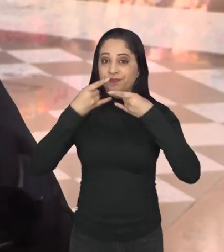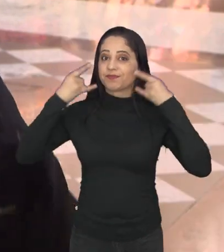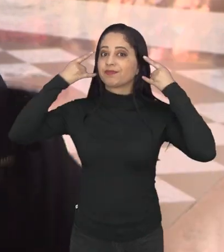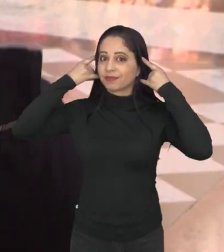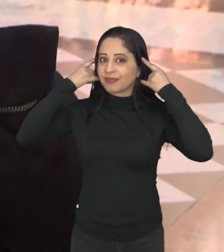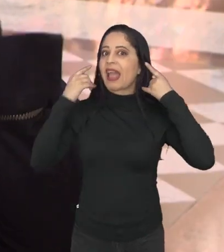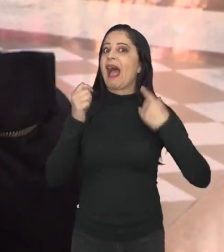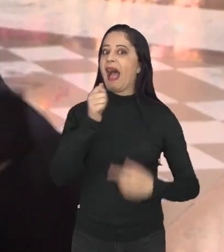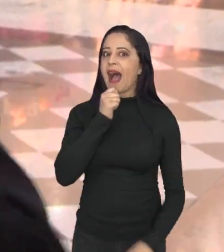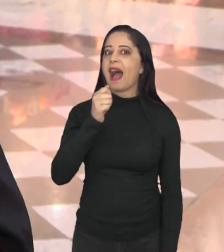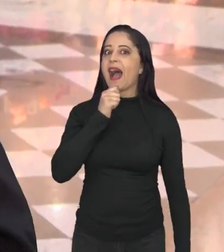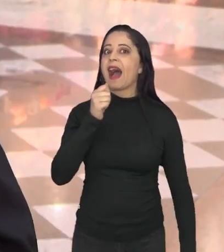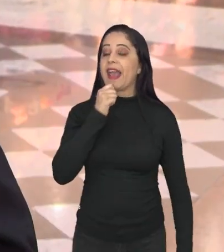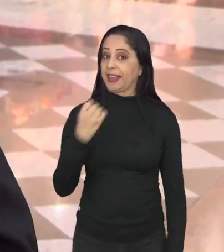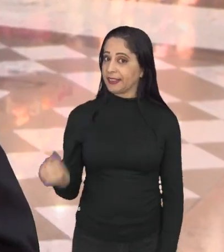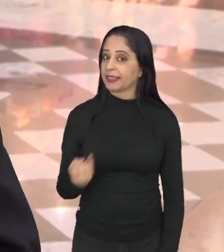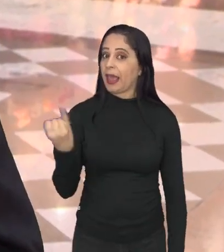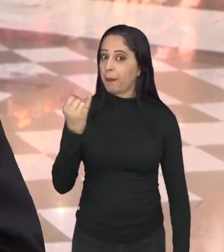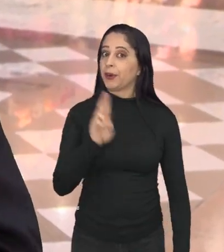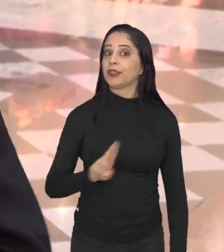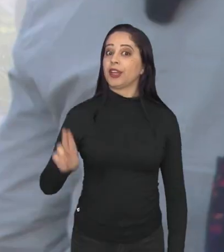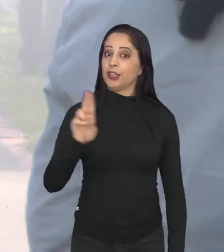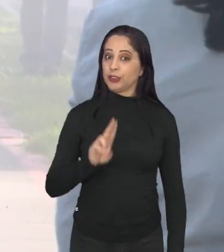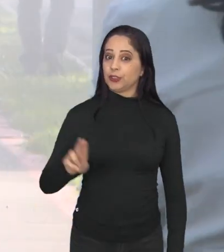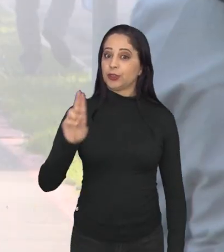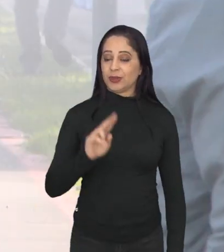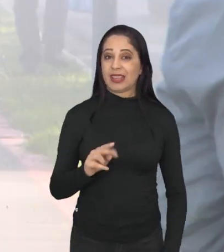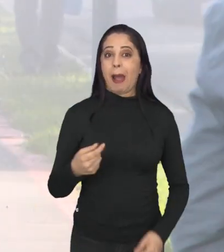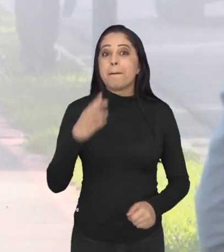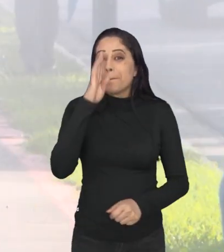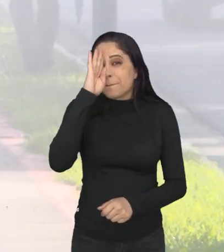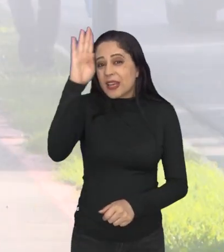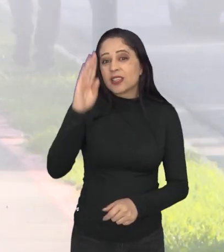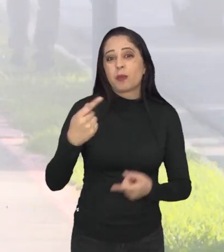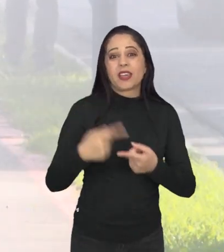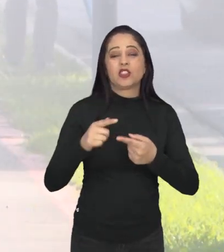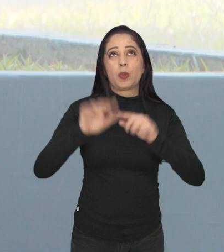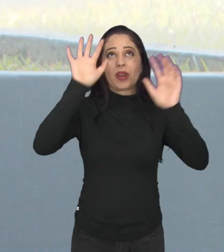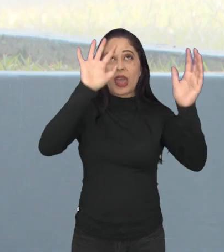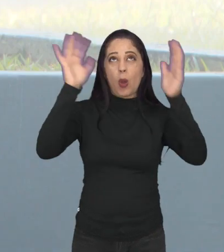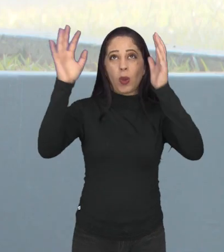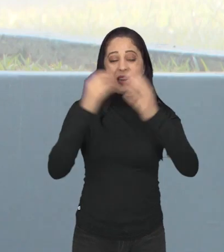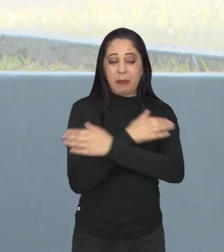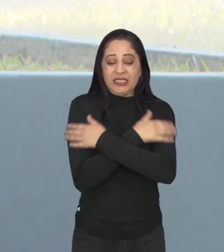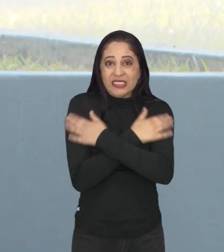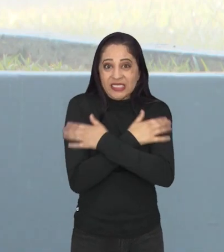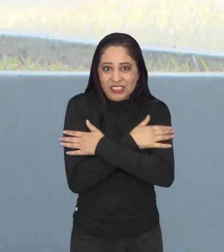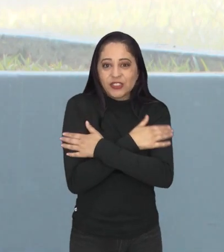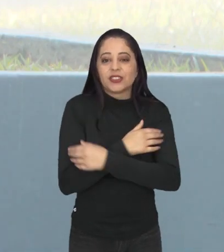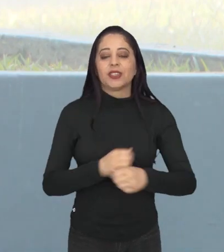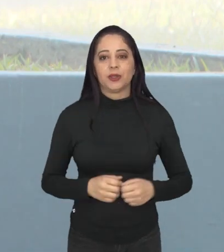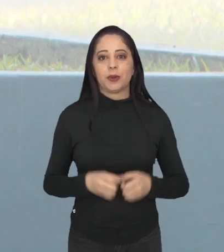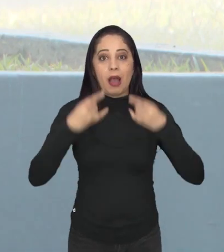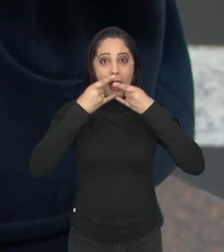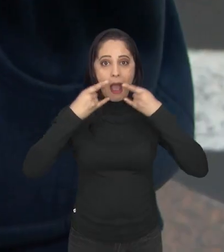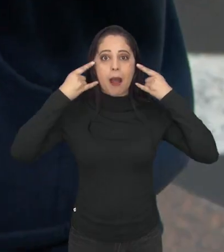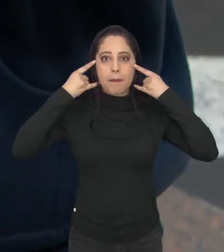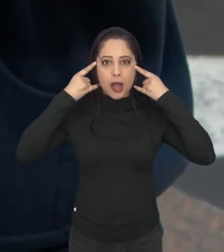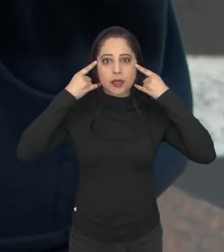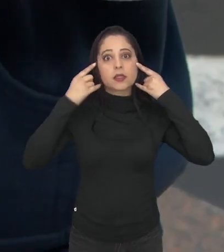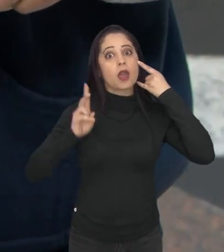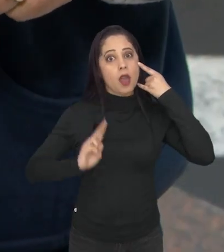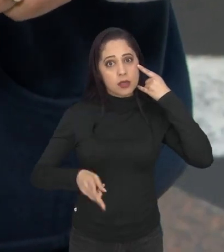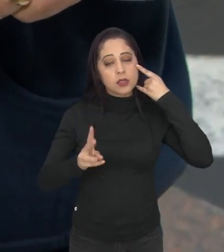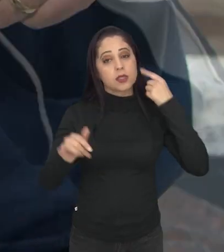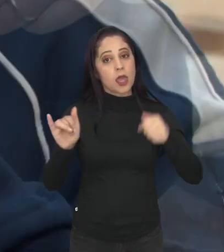esse acessório ainda vai ser muito utilizado nos próximos meses Principalmente quando chega a época de dias mais frios e